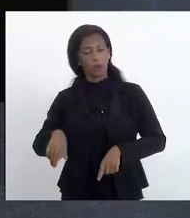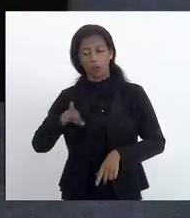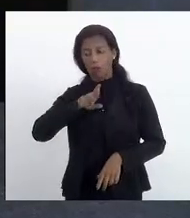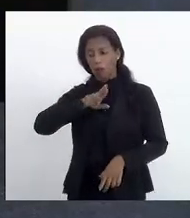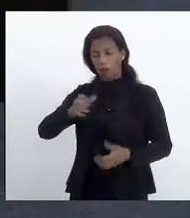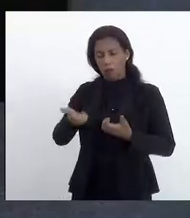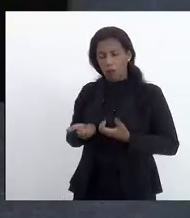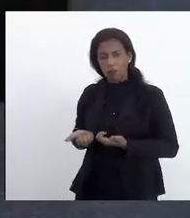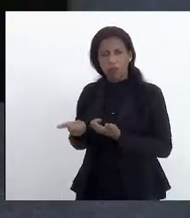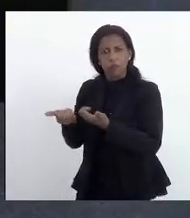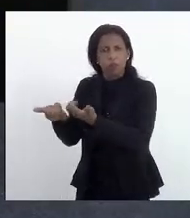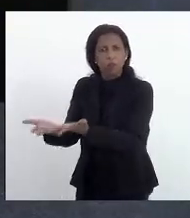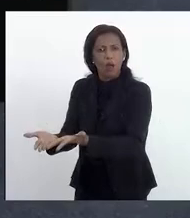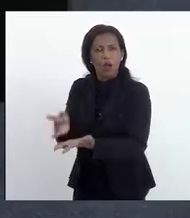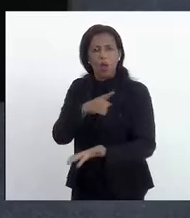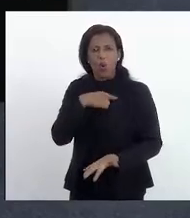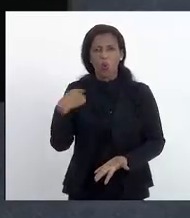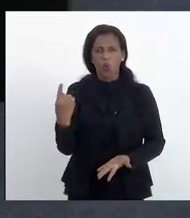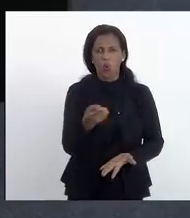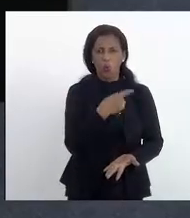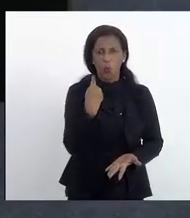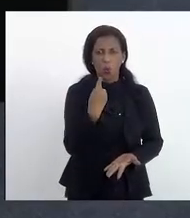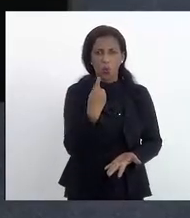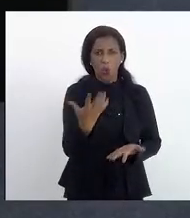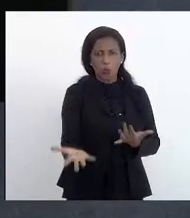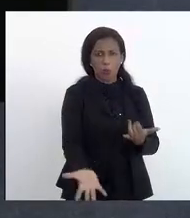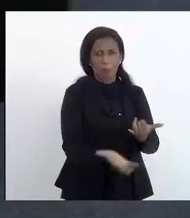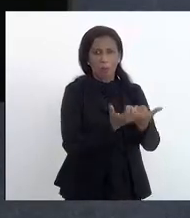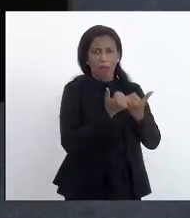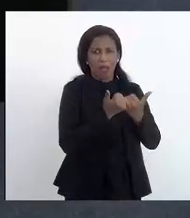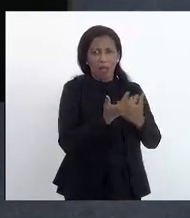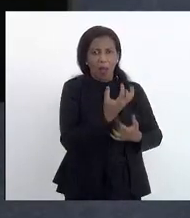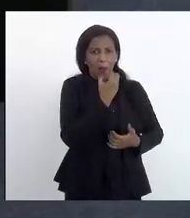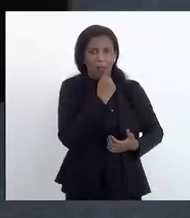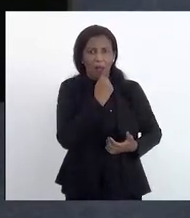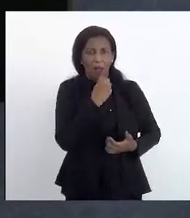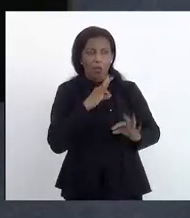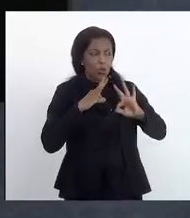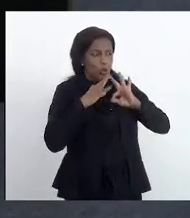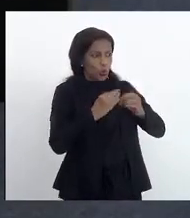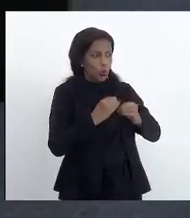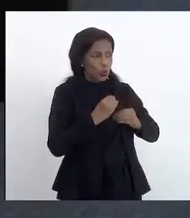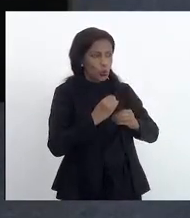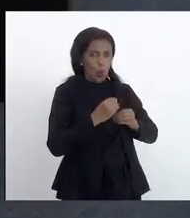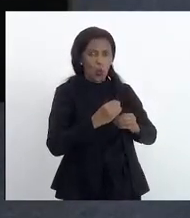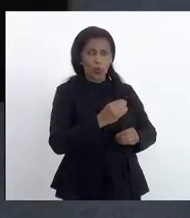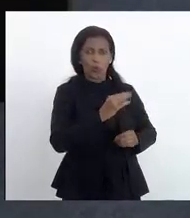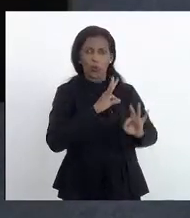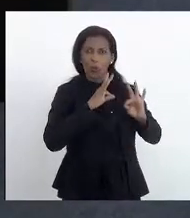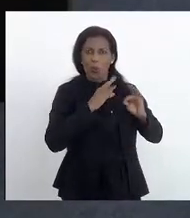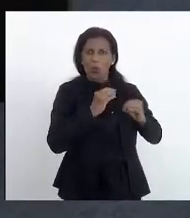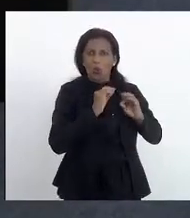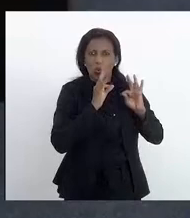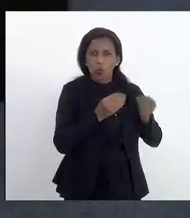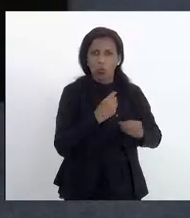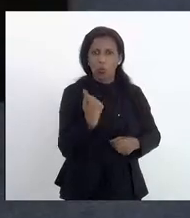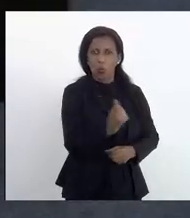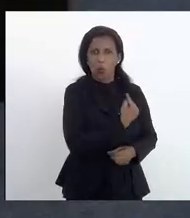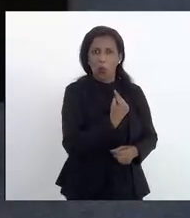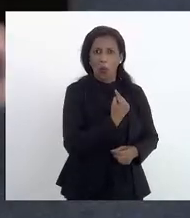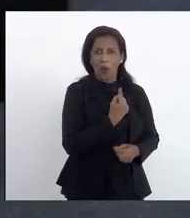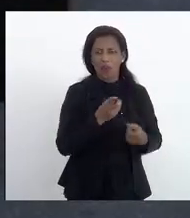vamos entregar o nosso patrimônio à iniciativa privada, que tem que ficar lá, no canto